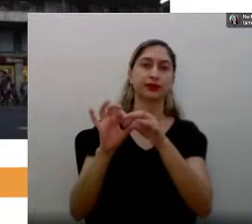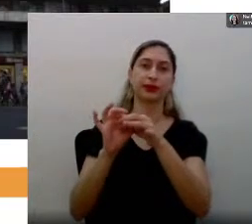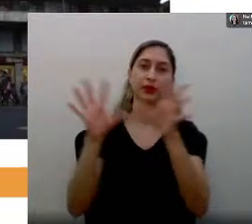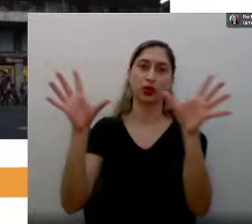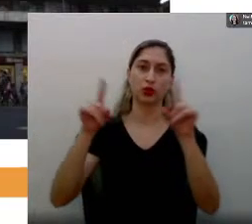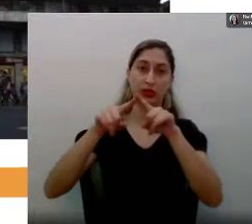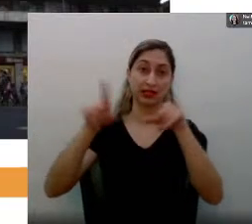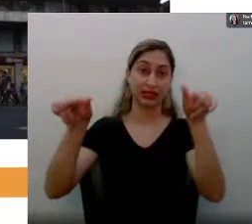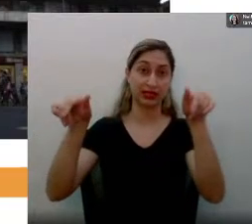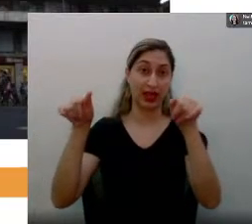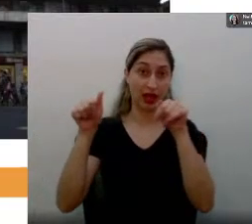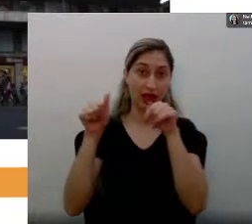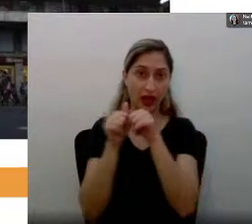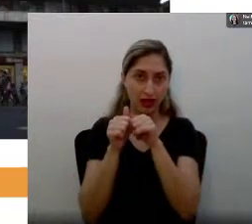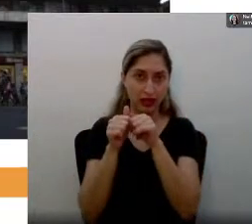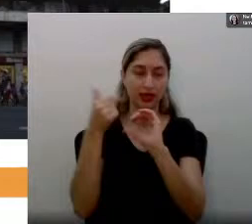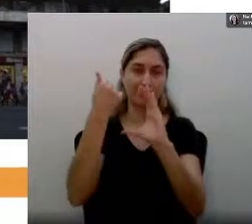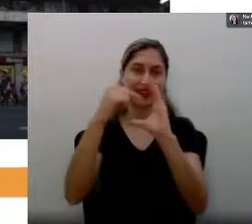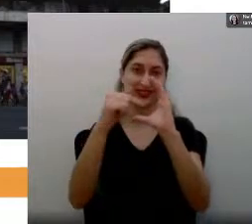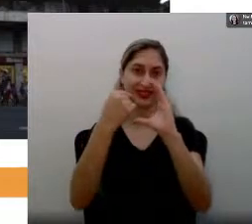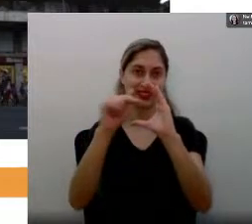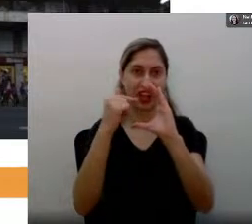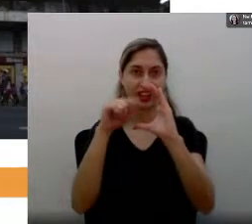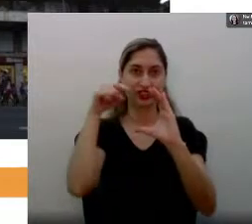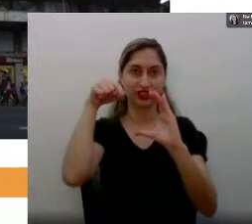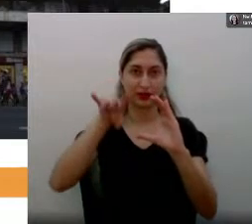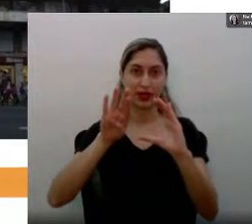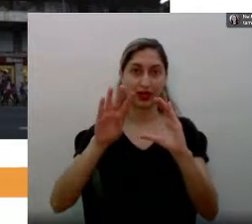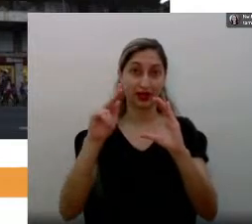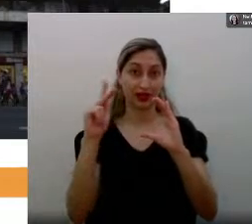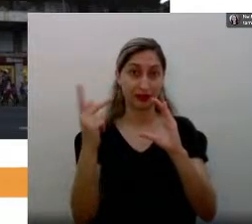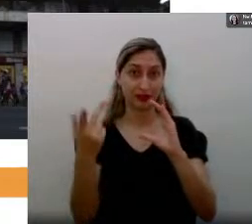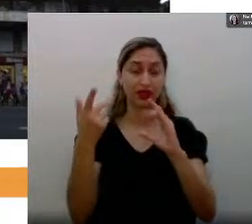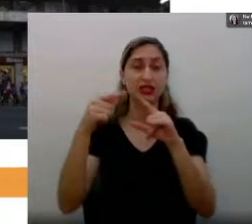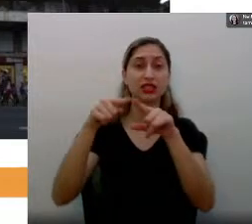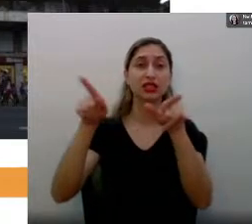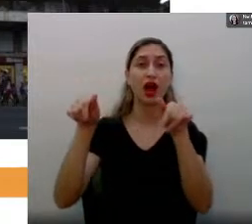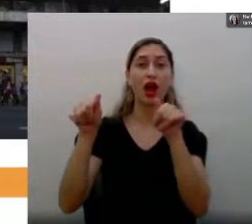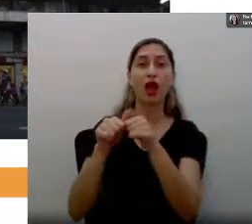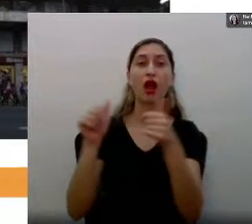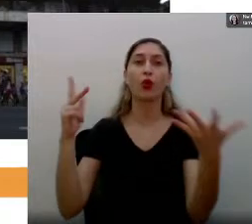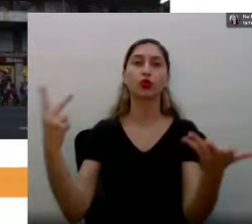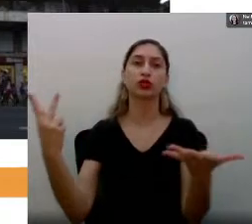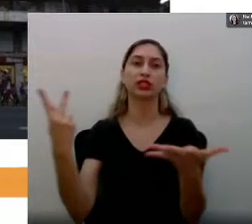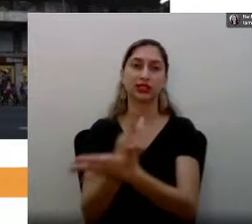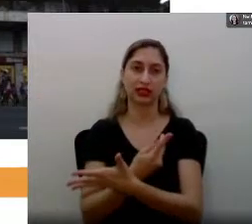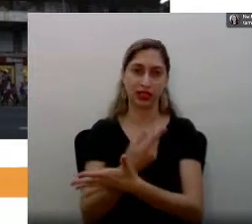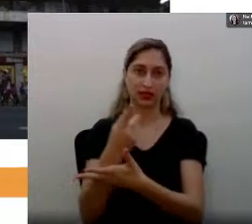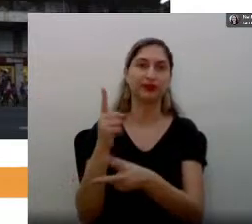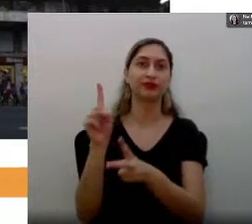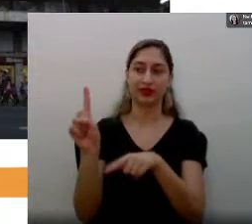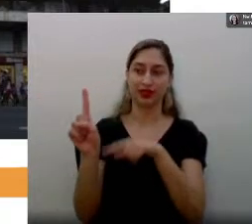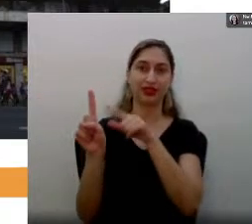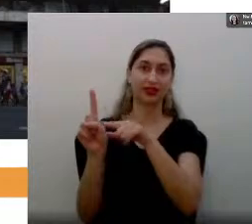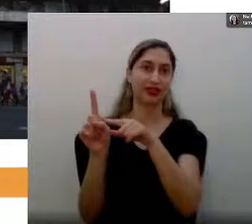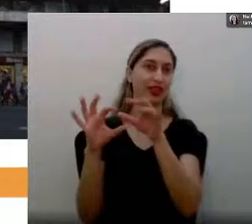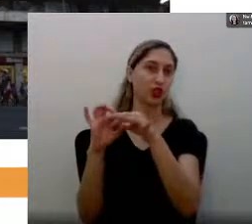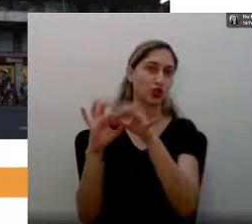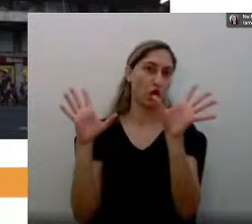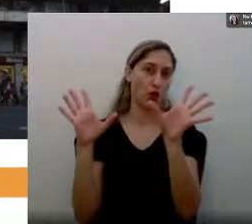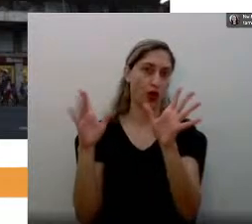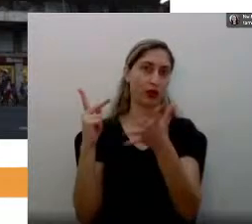Edifício Acaiaca lá na praça sete o horizonte não é uma sala para esse encontro vou lá lá nessa sala né então toda semana